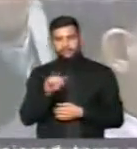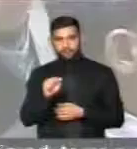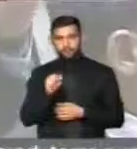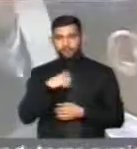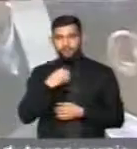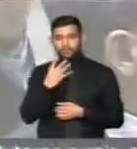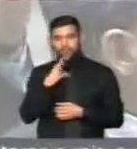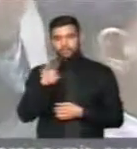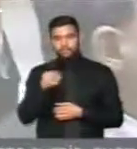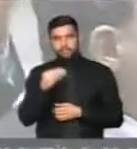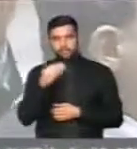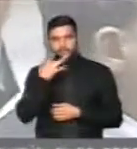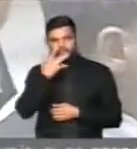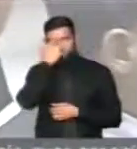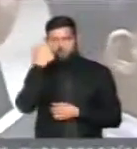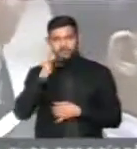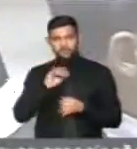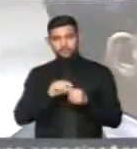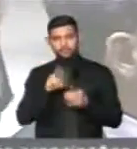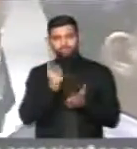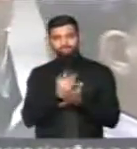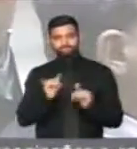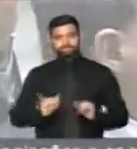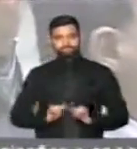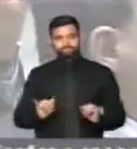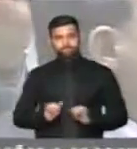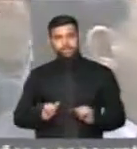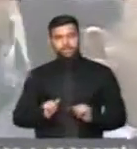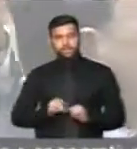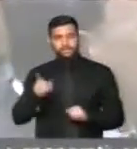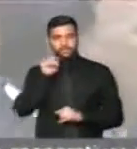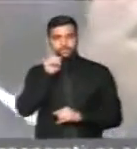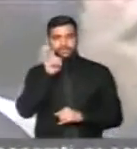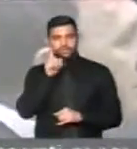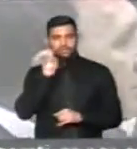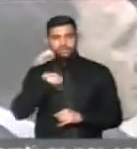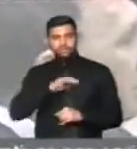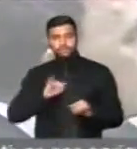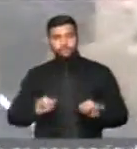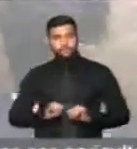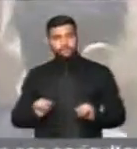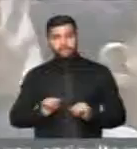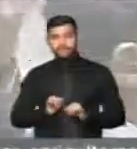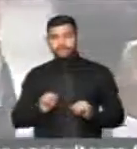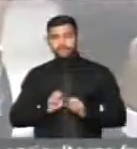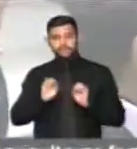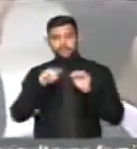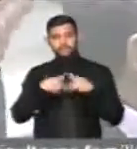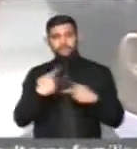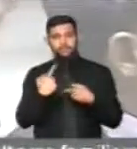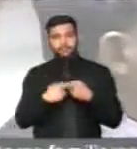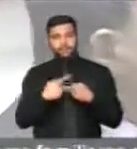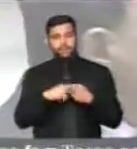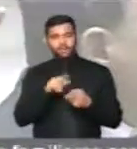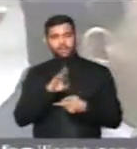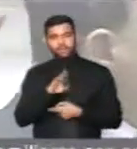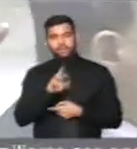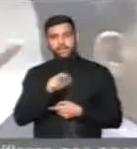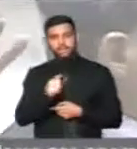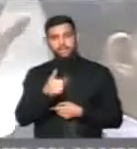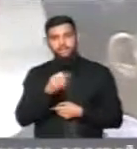4 milhões, permanecem penando no dia a dia, um sofrimento sem fim, porque a